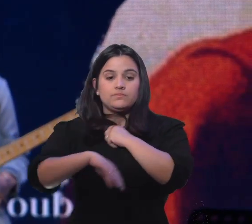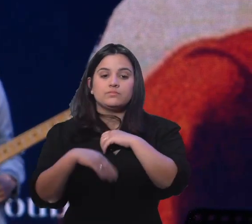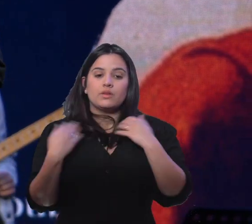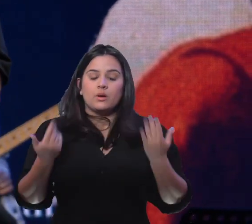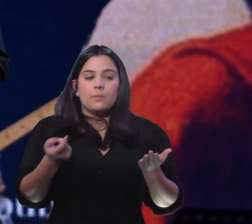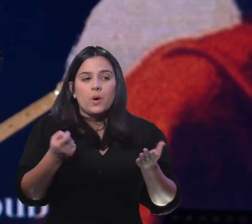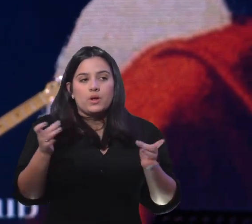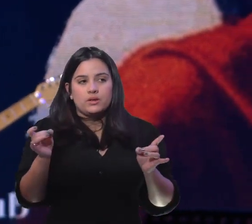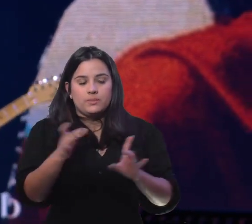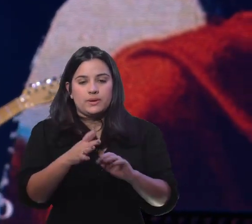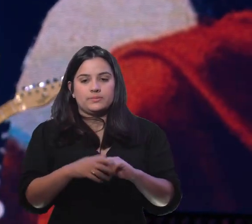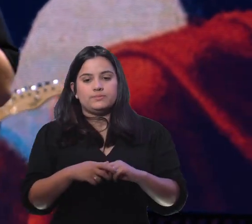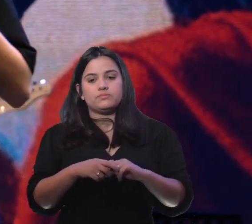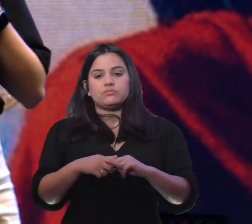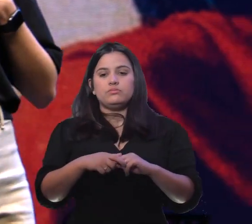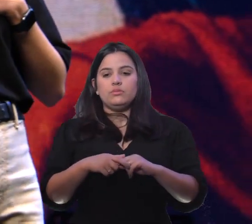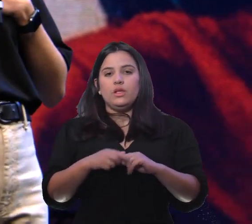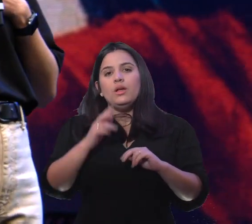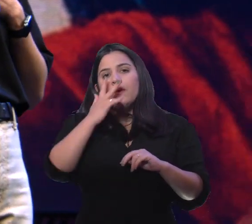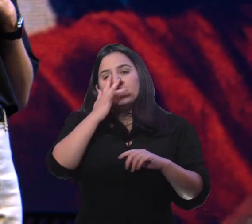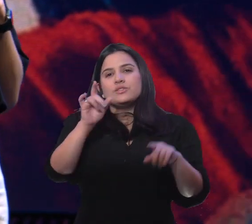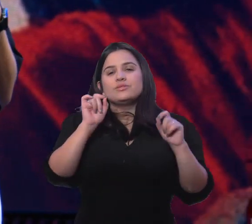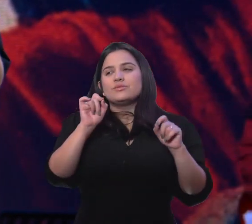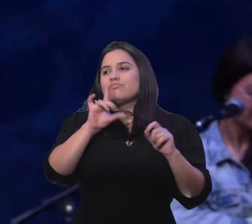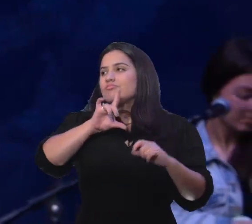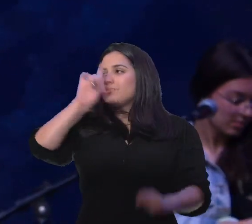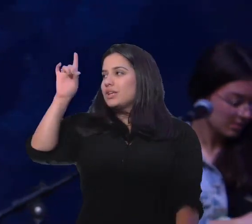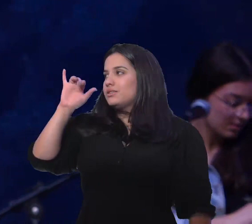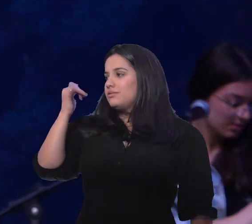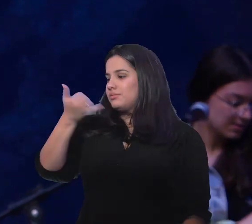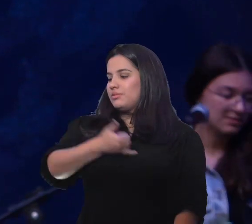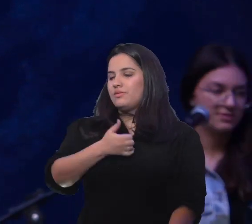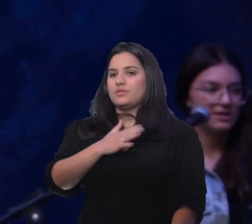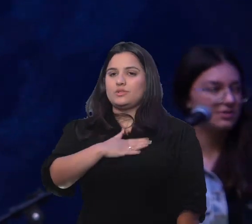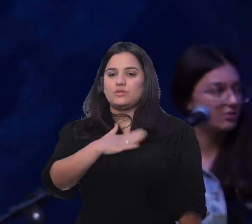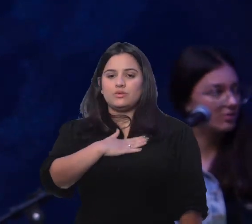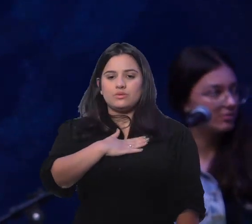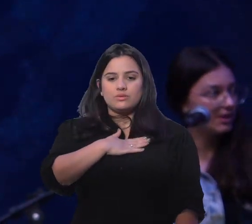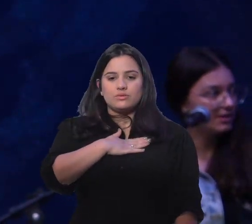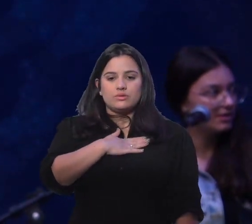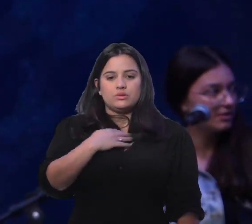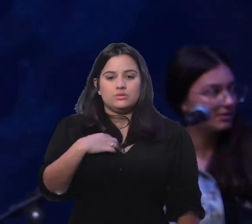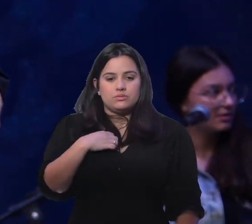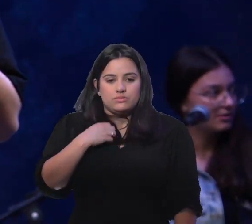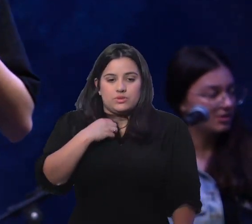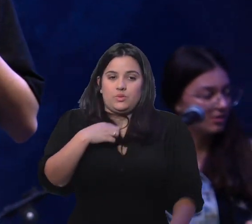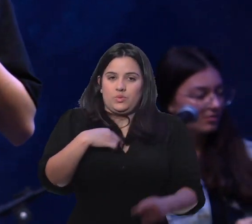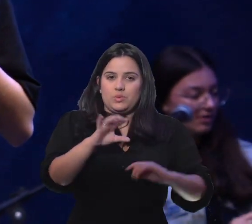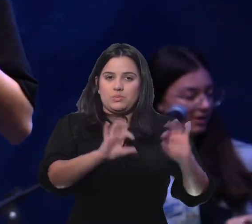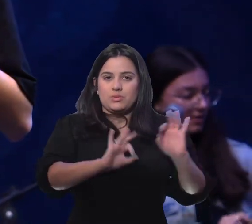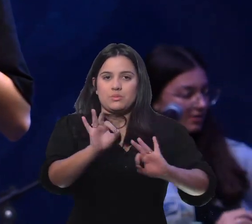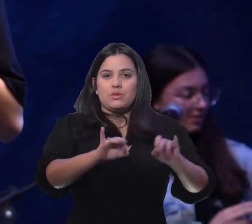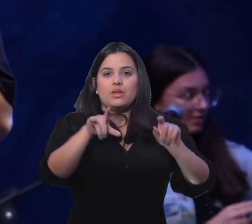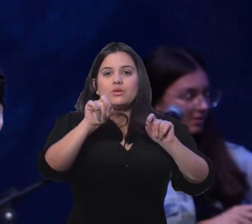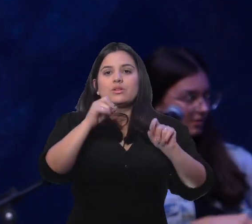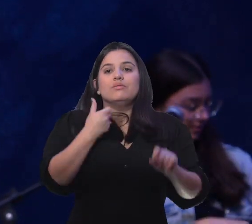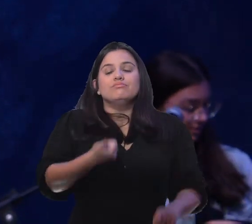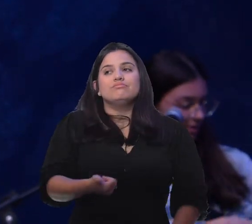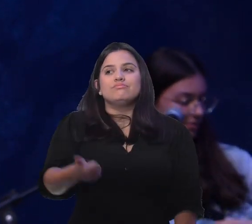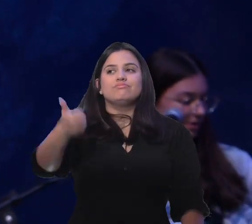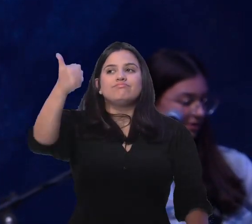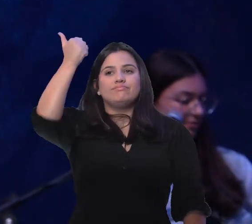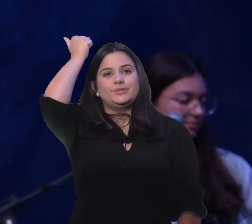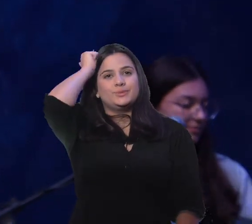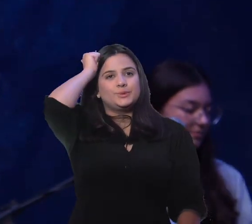terminar, acho que a palavra que Deus mais colocou no meu coração, enquanto eu preparava essa mensagem, era arrependimento.